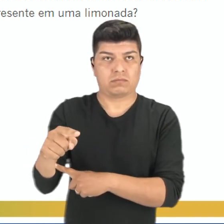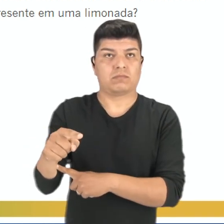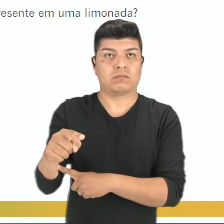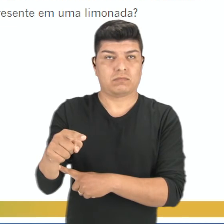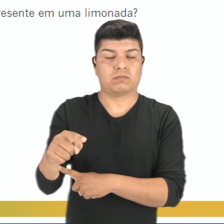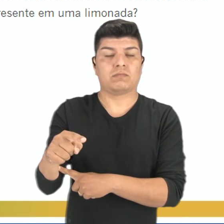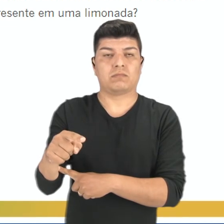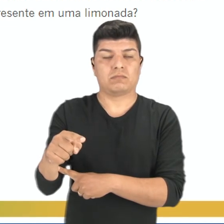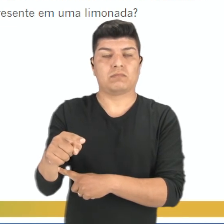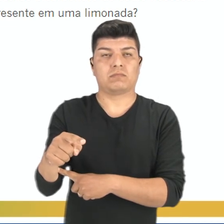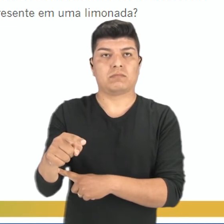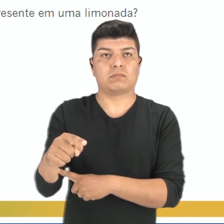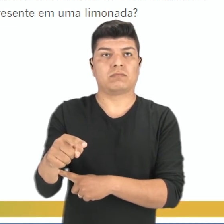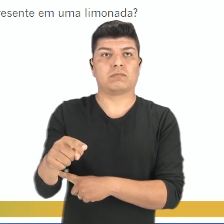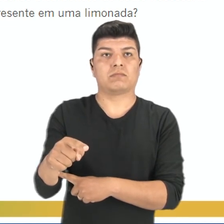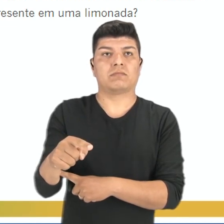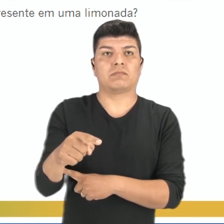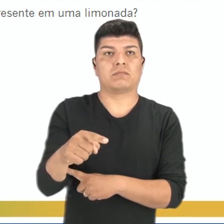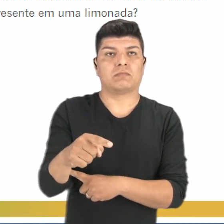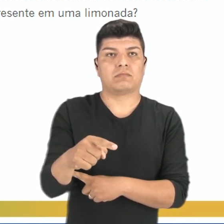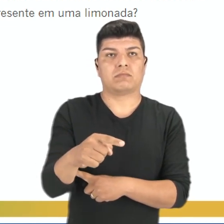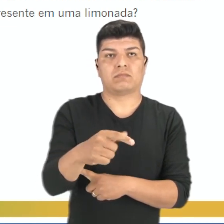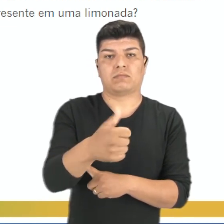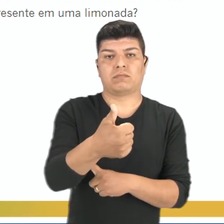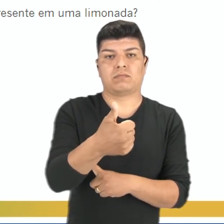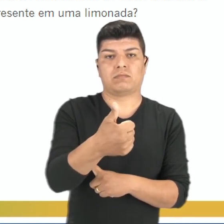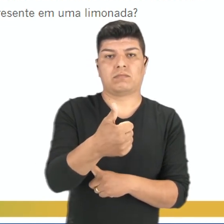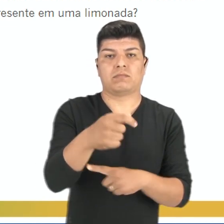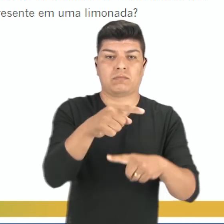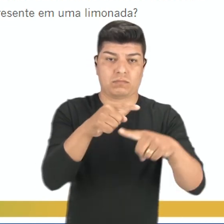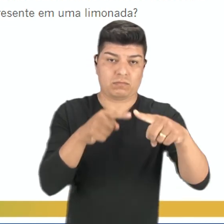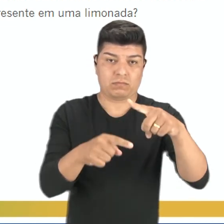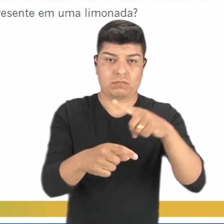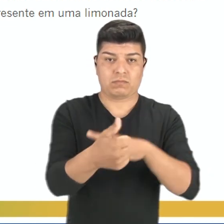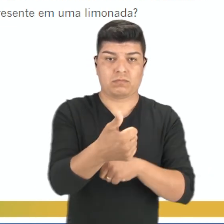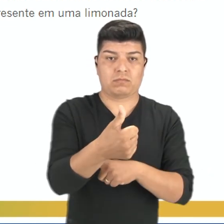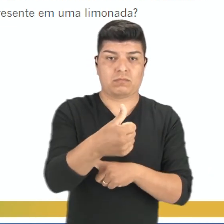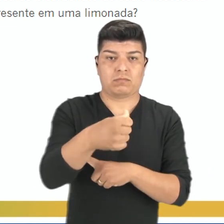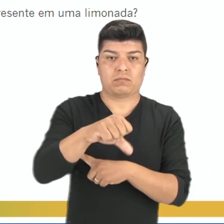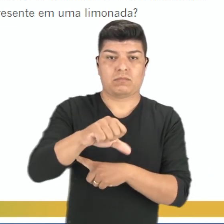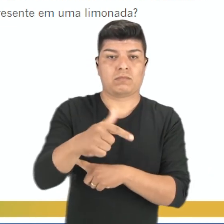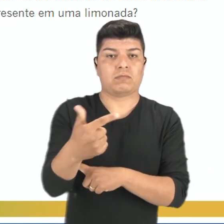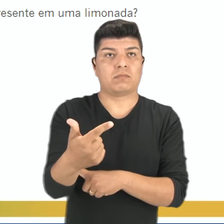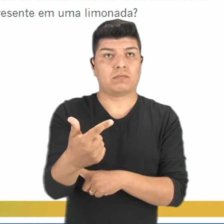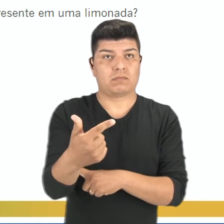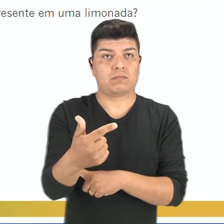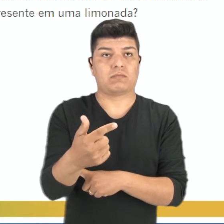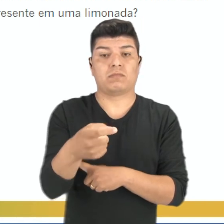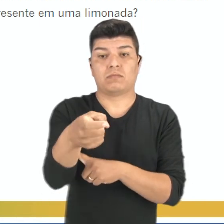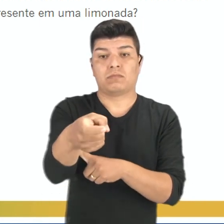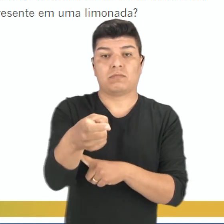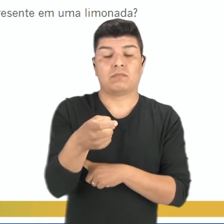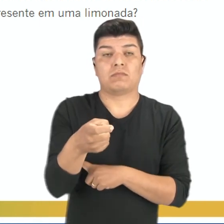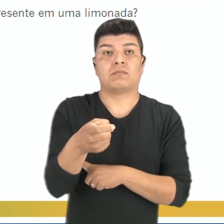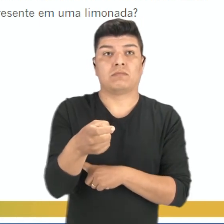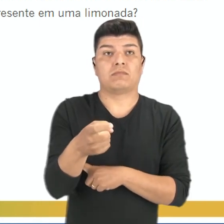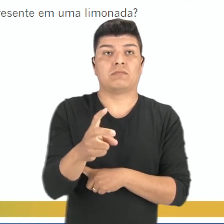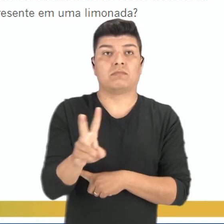252 vezes 0,96, dividido para 192, onde o nosso x